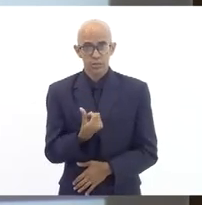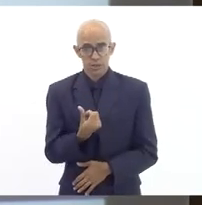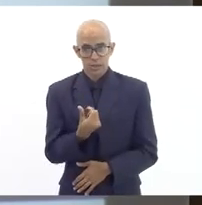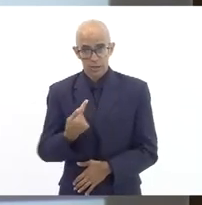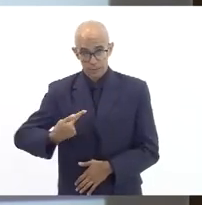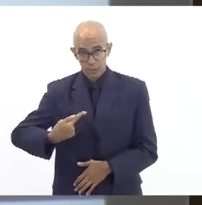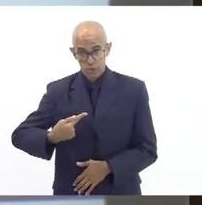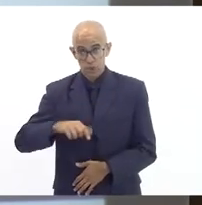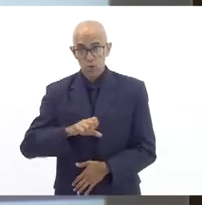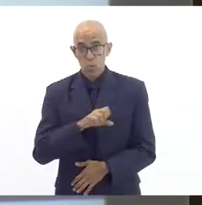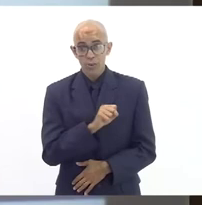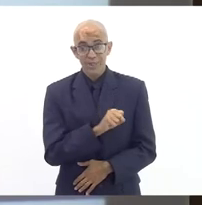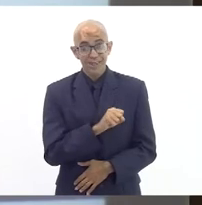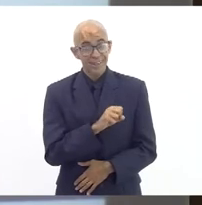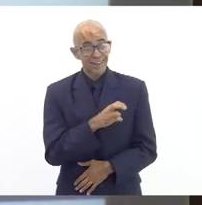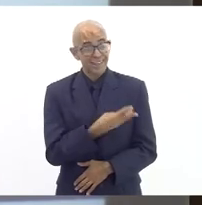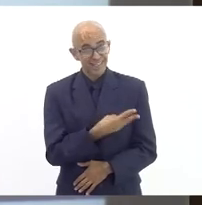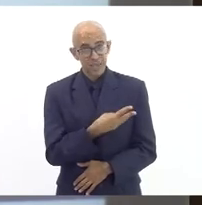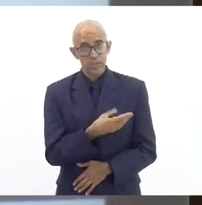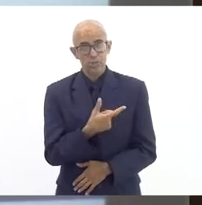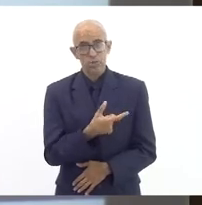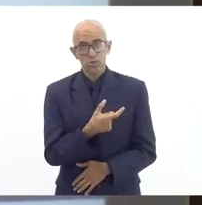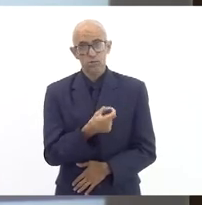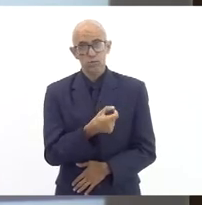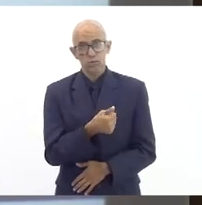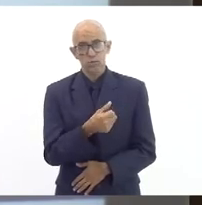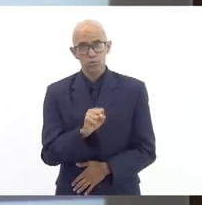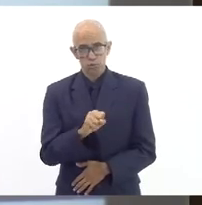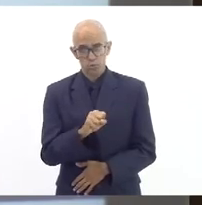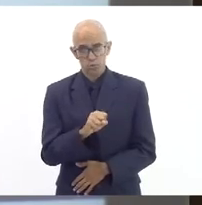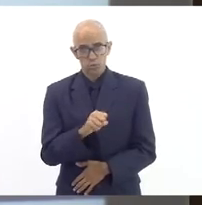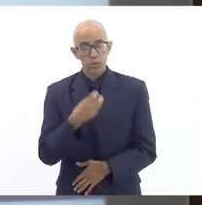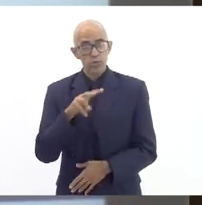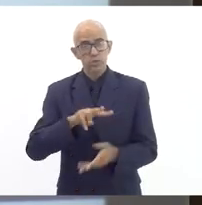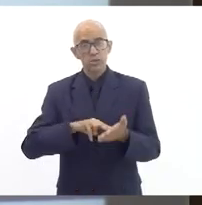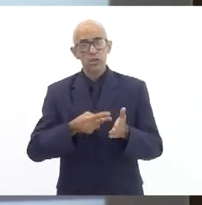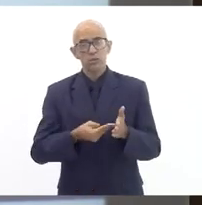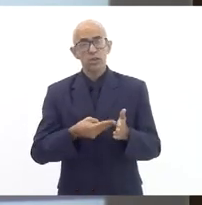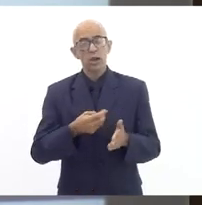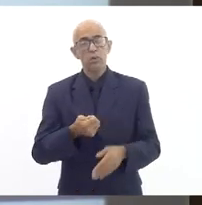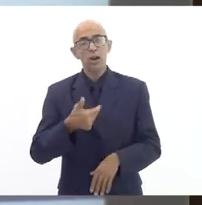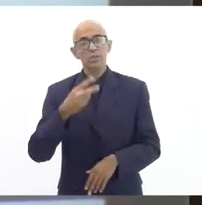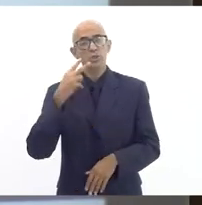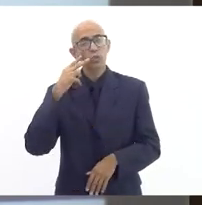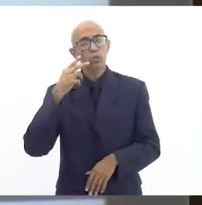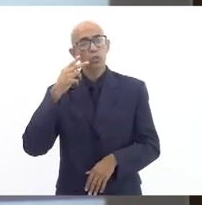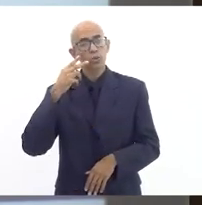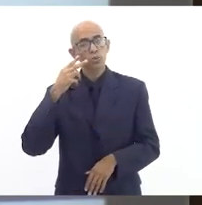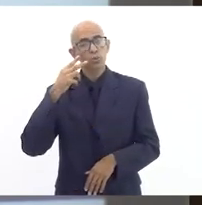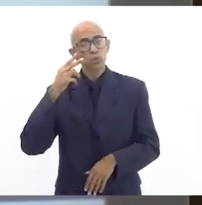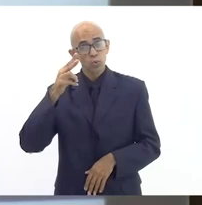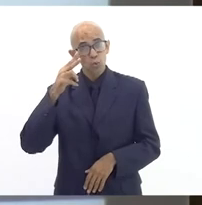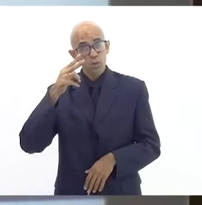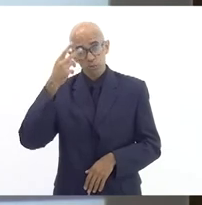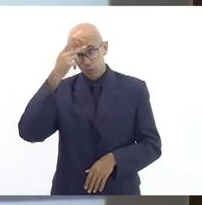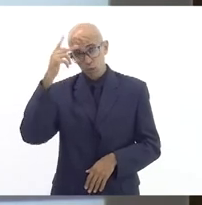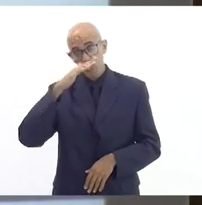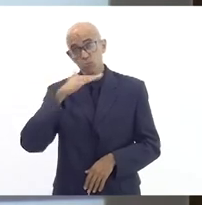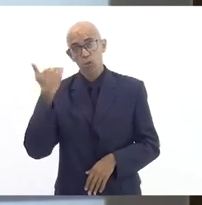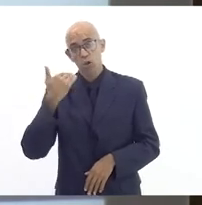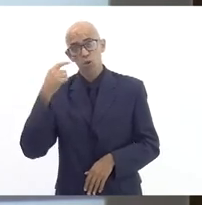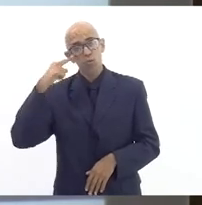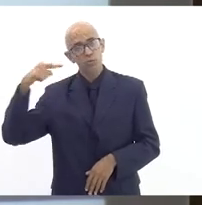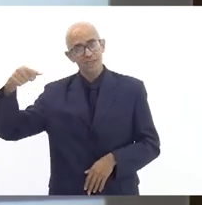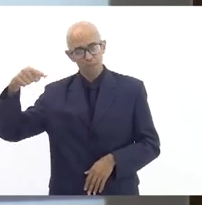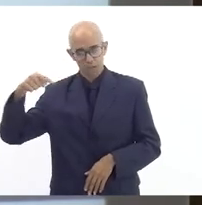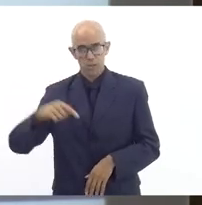mortes registradas em 2018. Esses 83 dá quase 2 mortes por semana. Isso, o número de subnotificação, porque a Joana, que foi o caso que a gente conseguiu